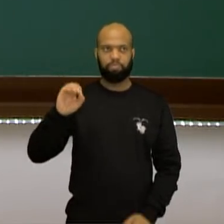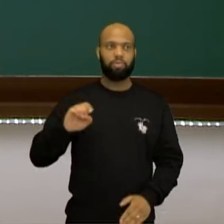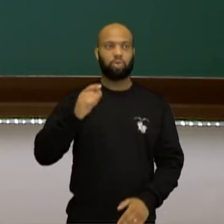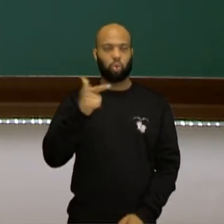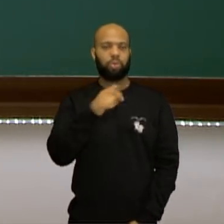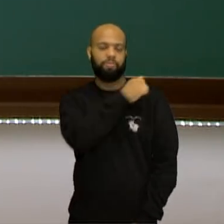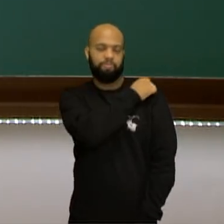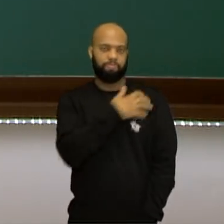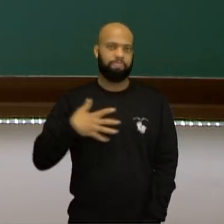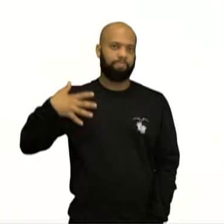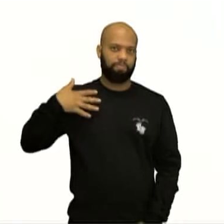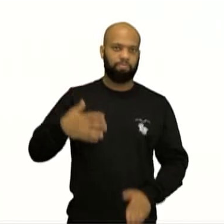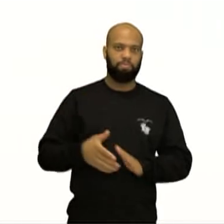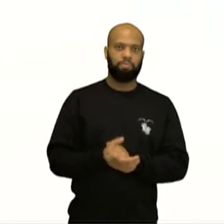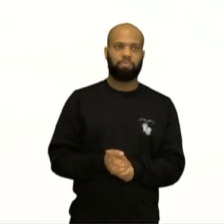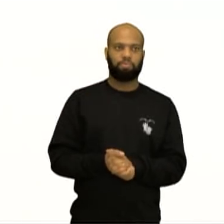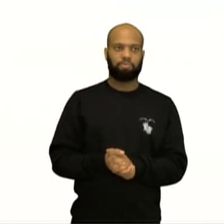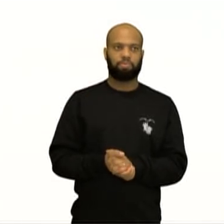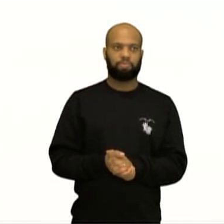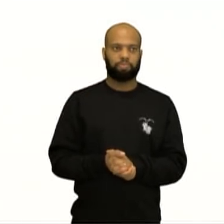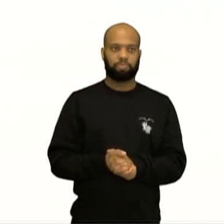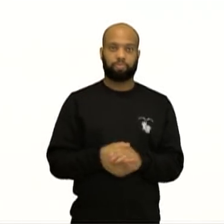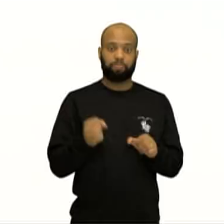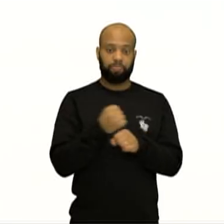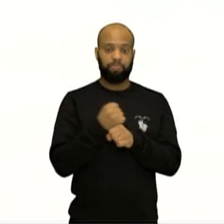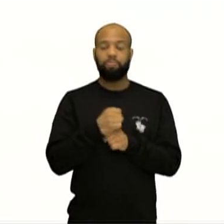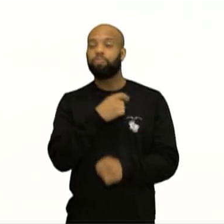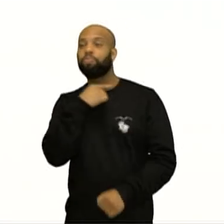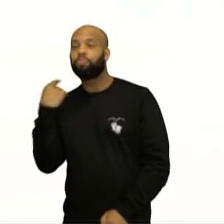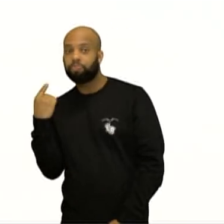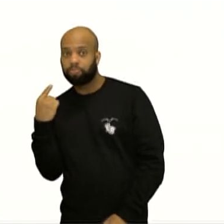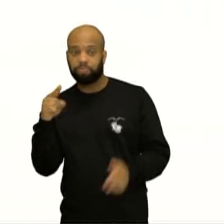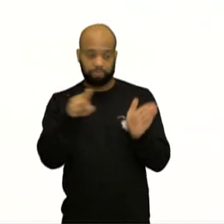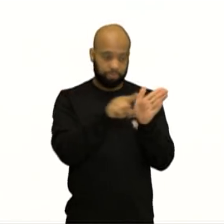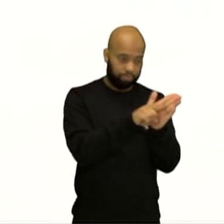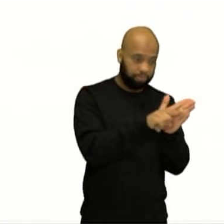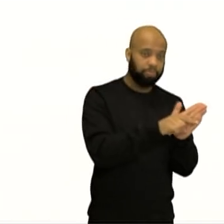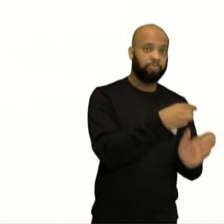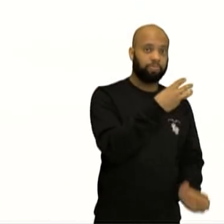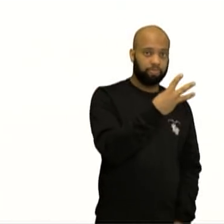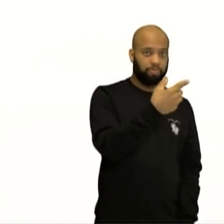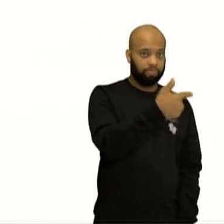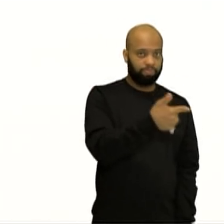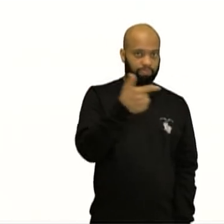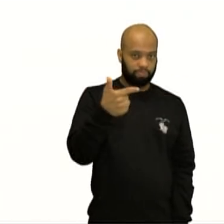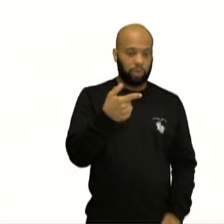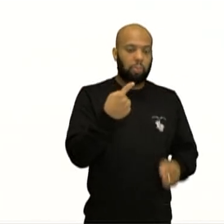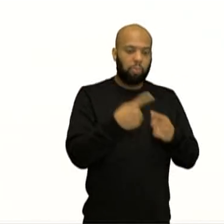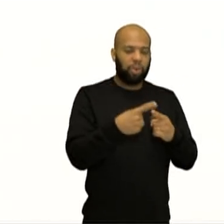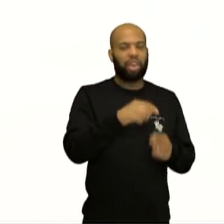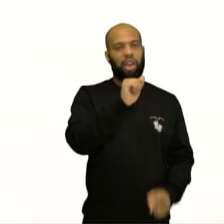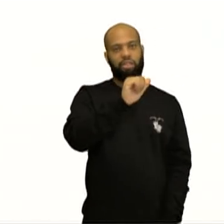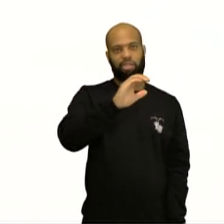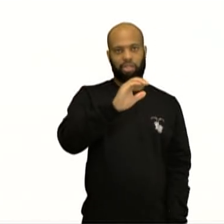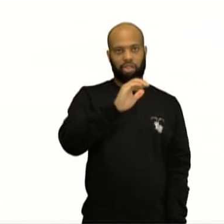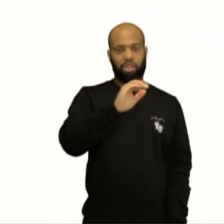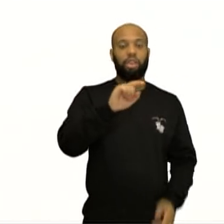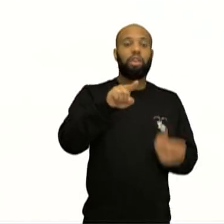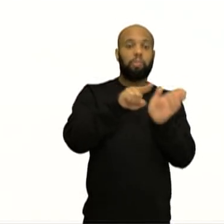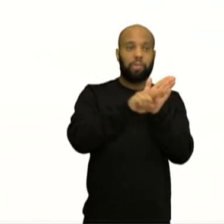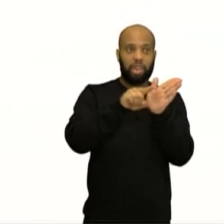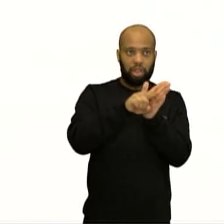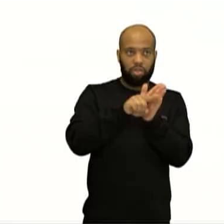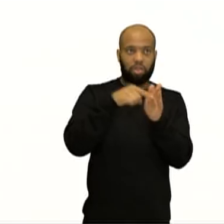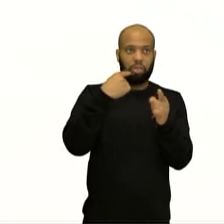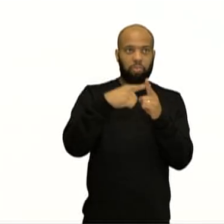para o outro filósofo. O ano de morte, menos 322, porque é antes de Cristo, menos,